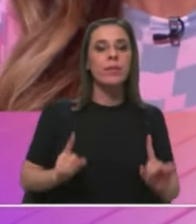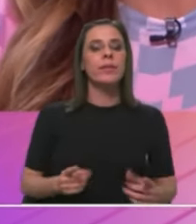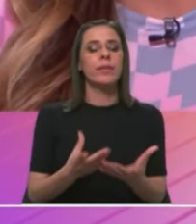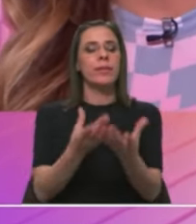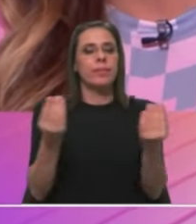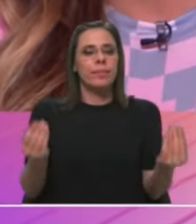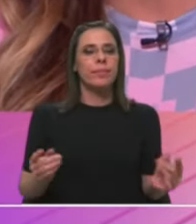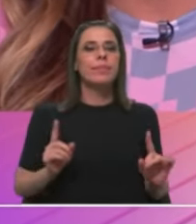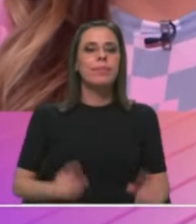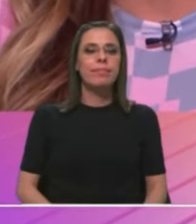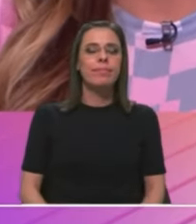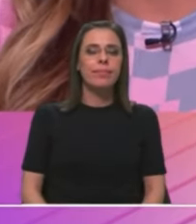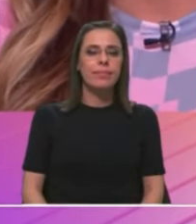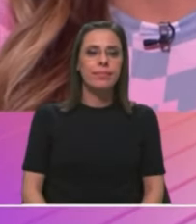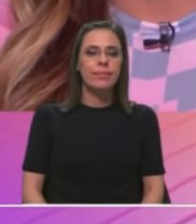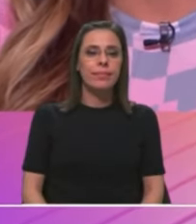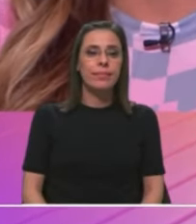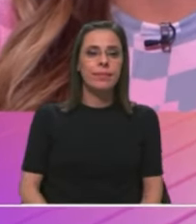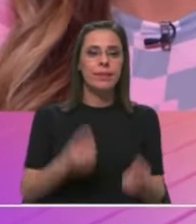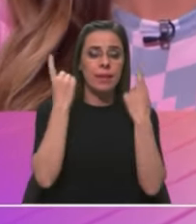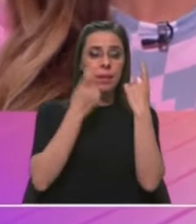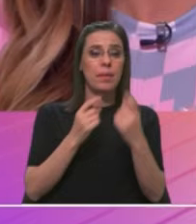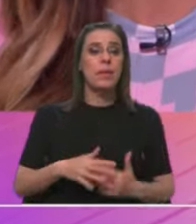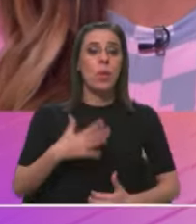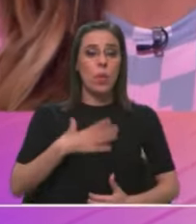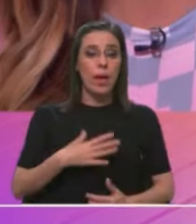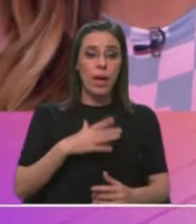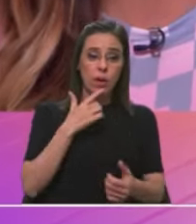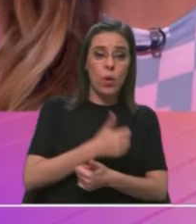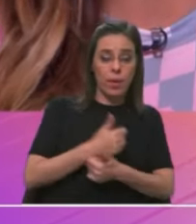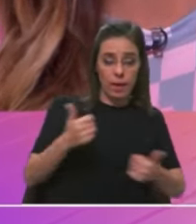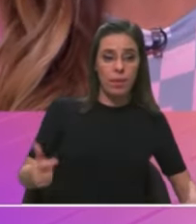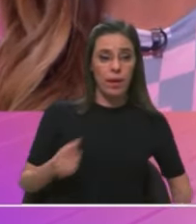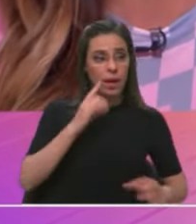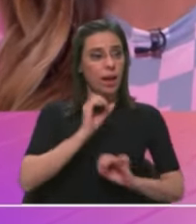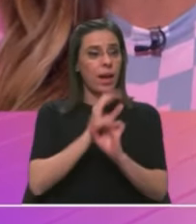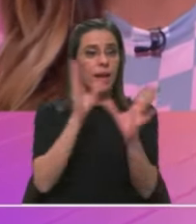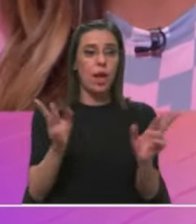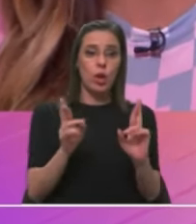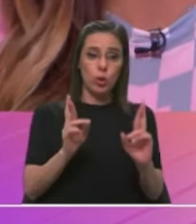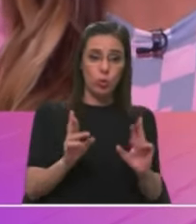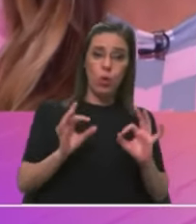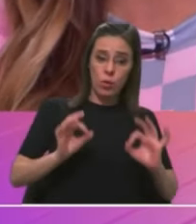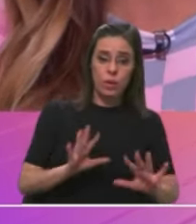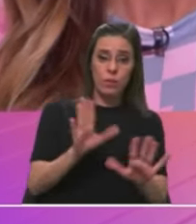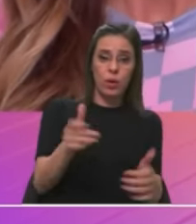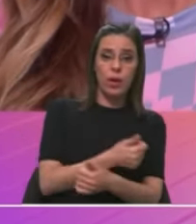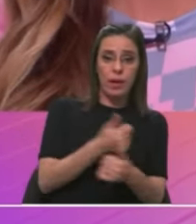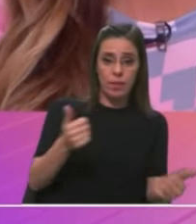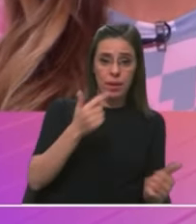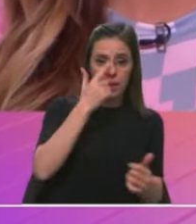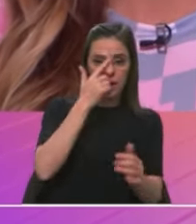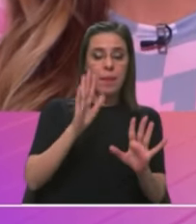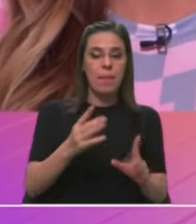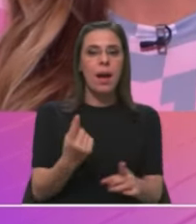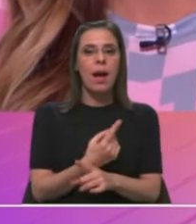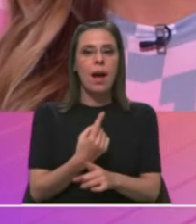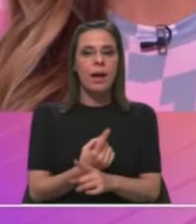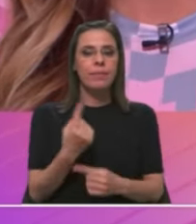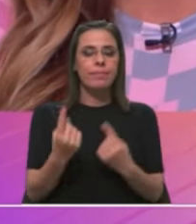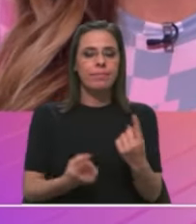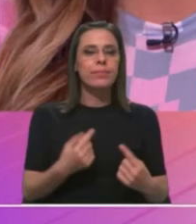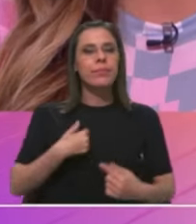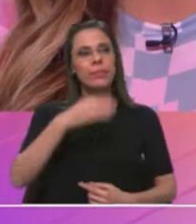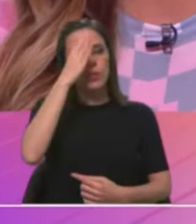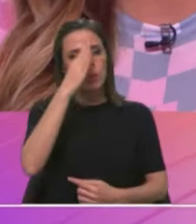e muitas vezes começo penso assim eu quero muito que corra bem claro porque torço mesmo para que corra bem mas há momentos em que eu